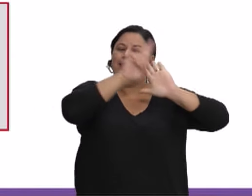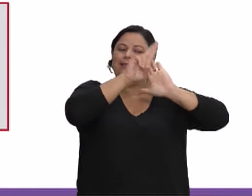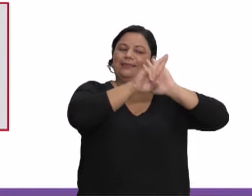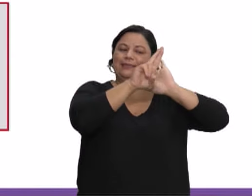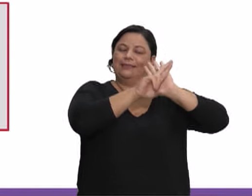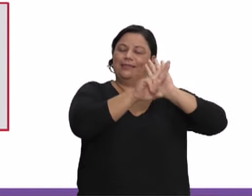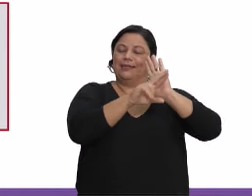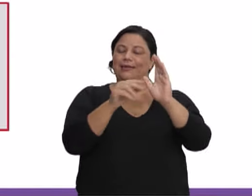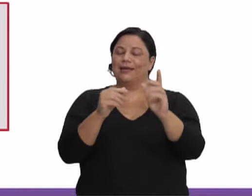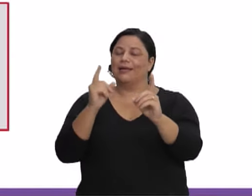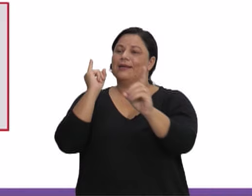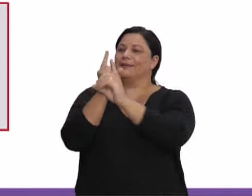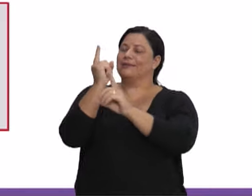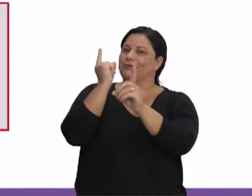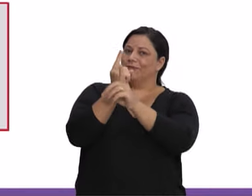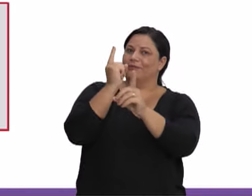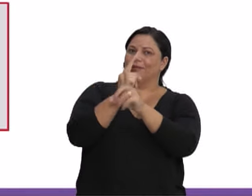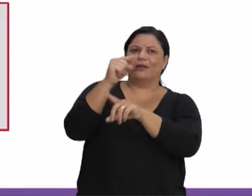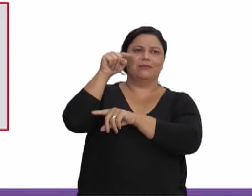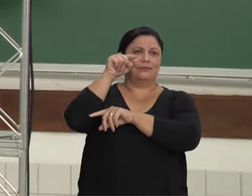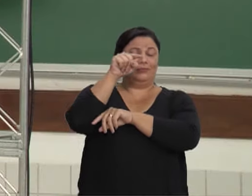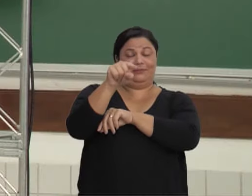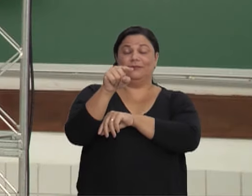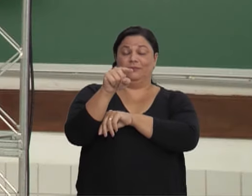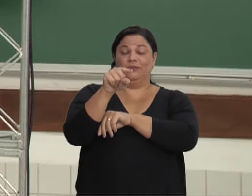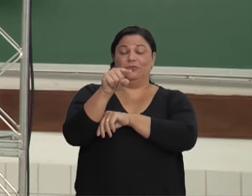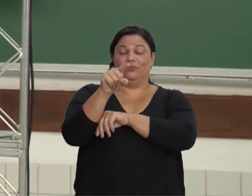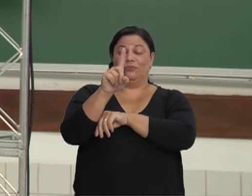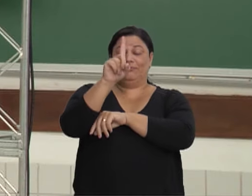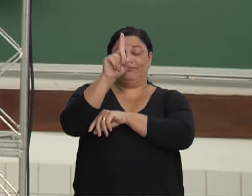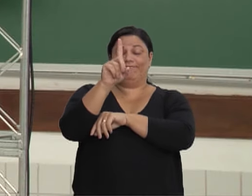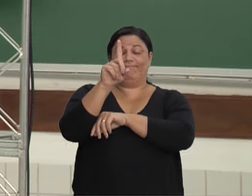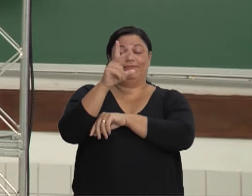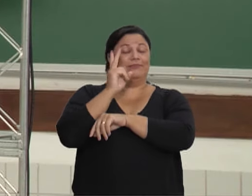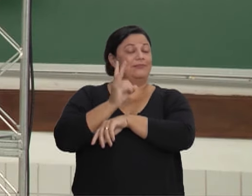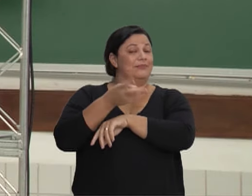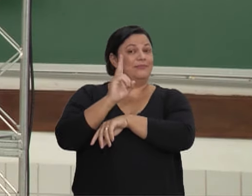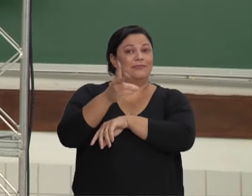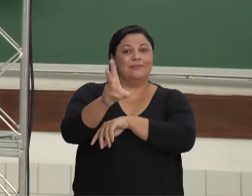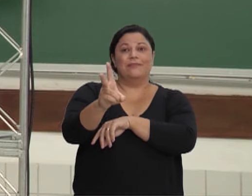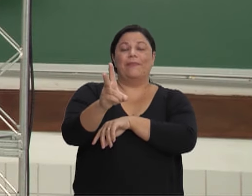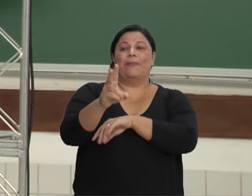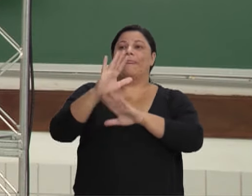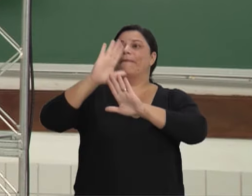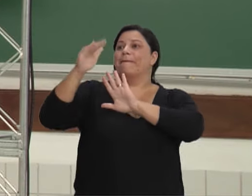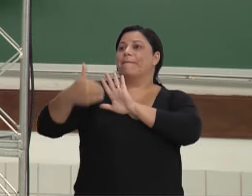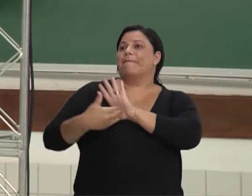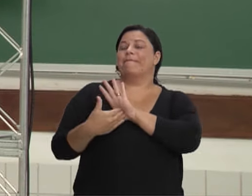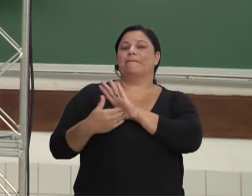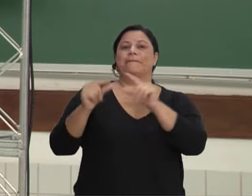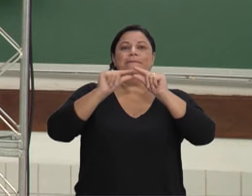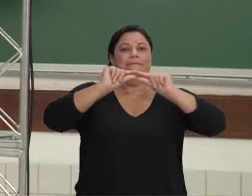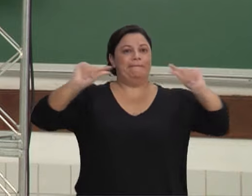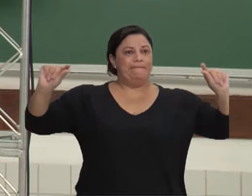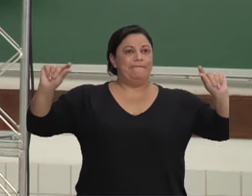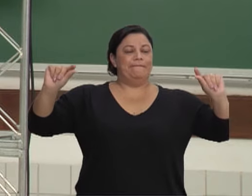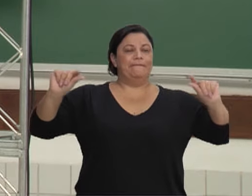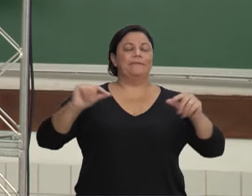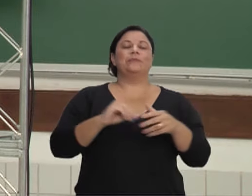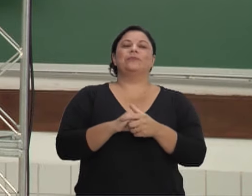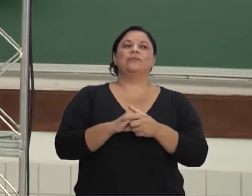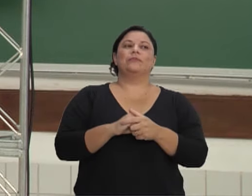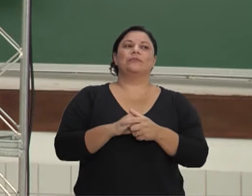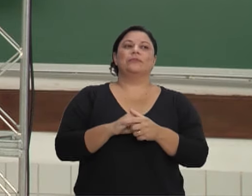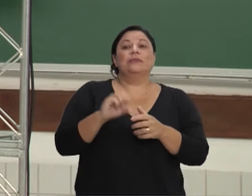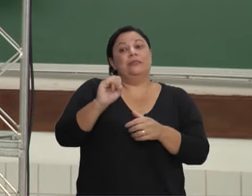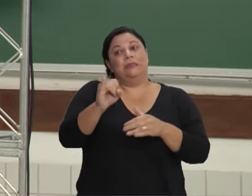Entendeu? E isso aqui vai valer para todos os pontos e todas as equações da reta, entendeu? Que a gente quiser,